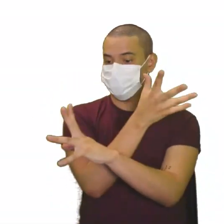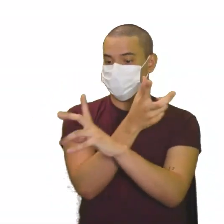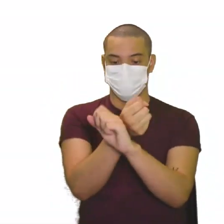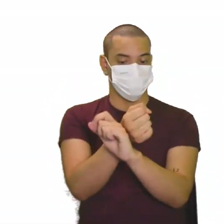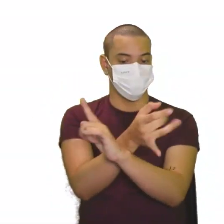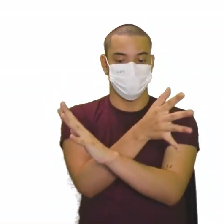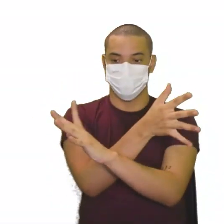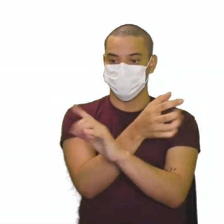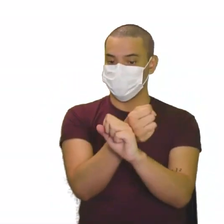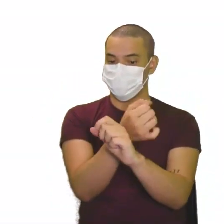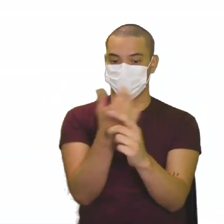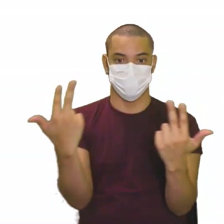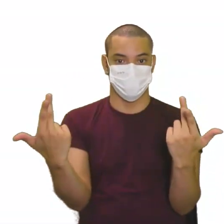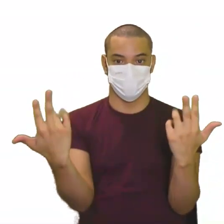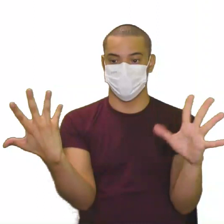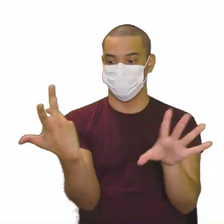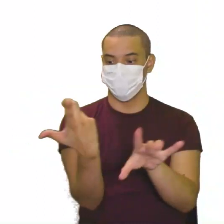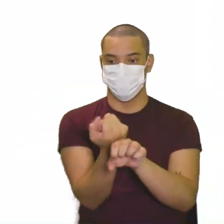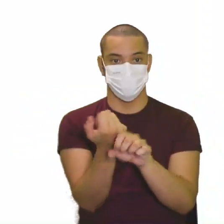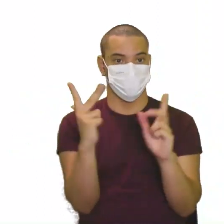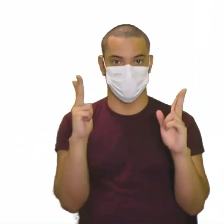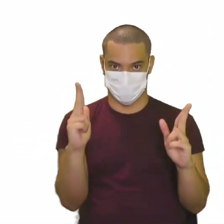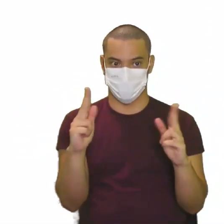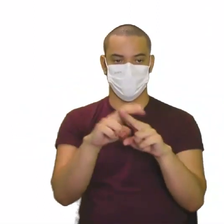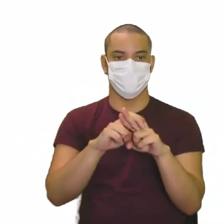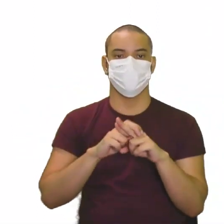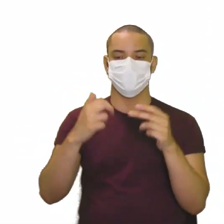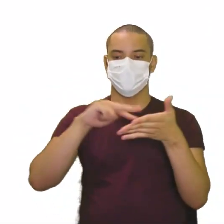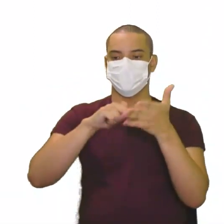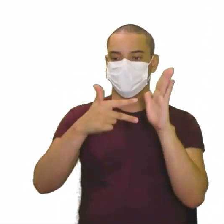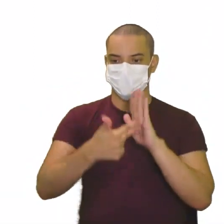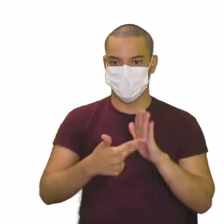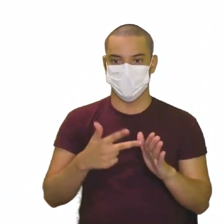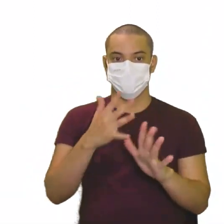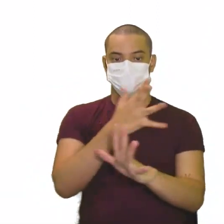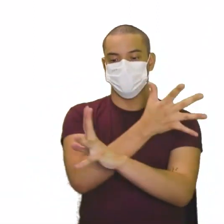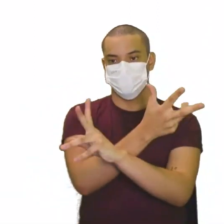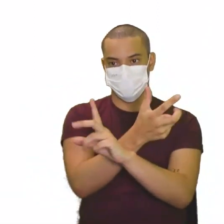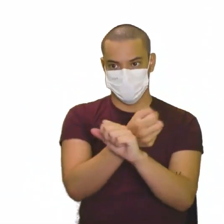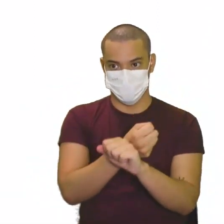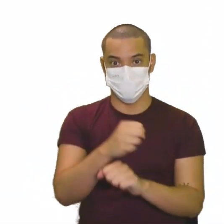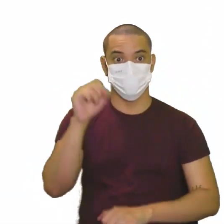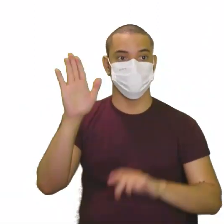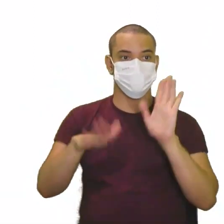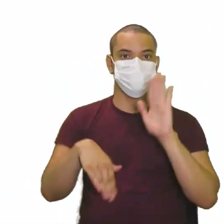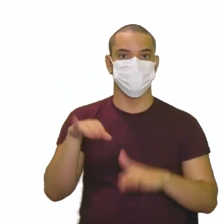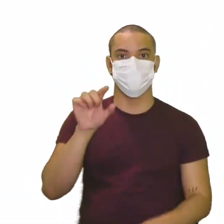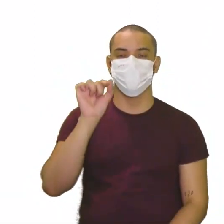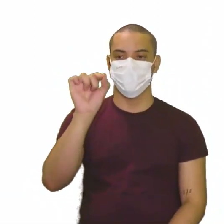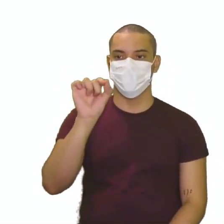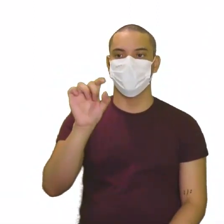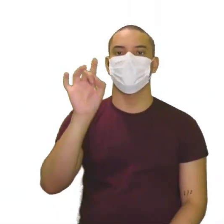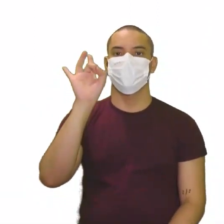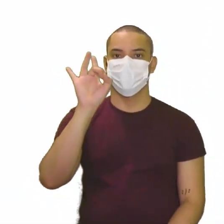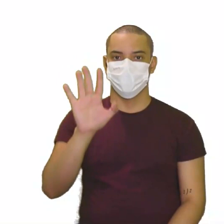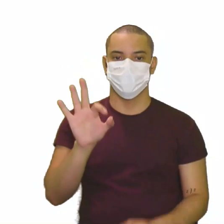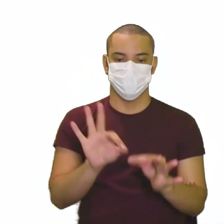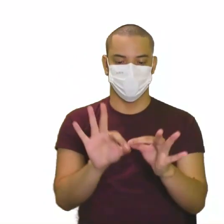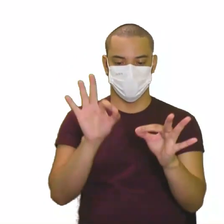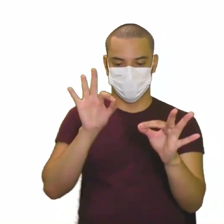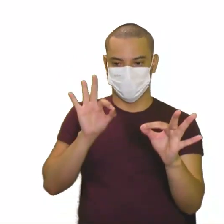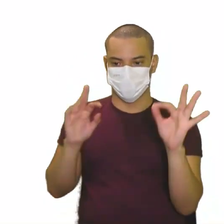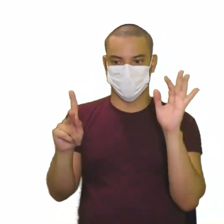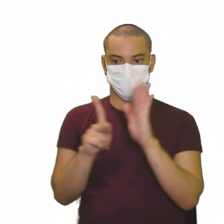mandou isso ok então nós podemos dizer que essa atração do IMA vai depender apenas da